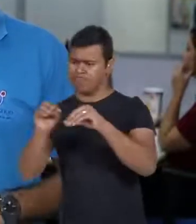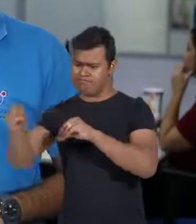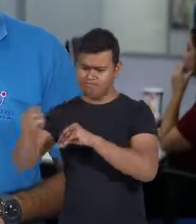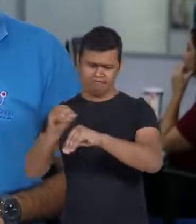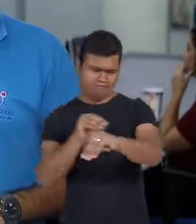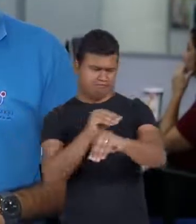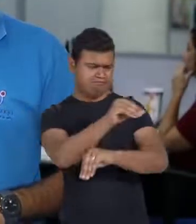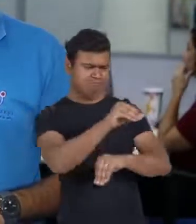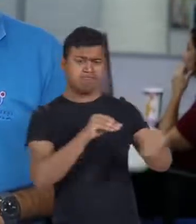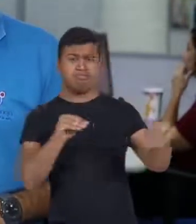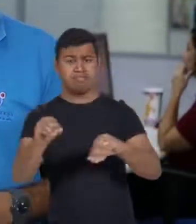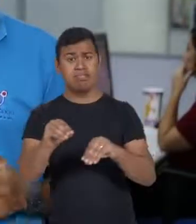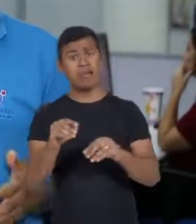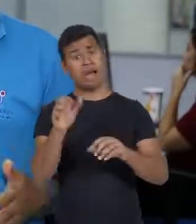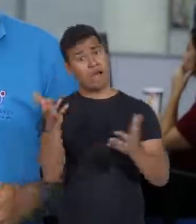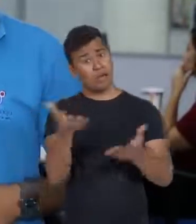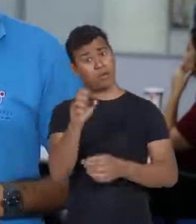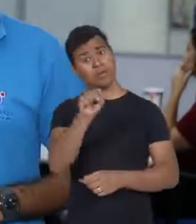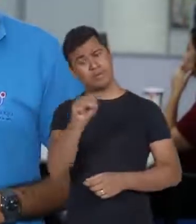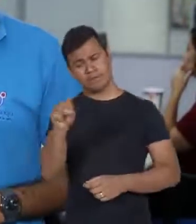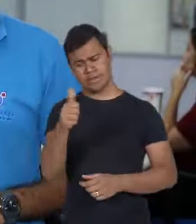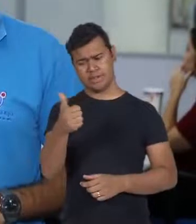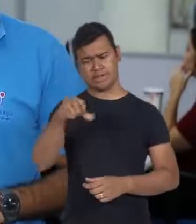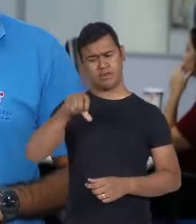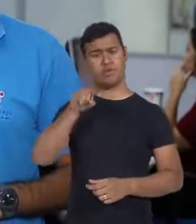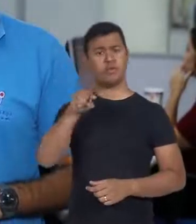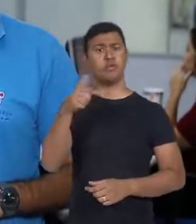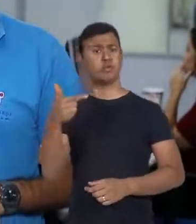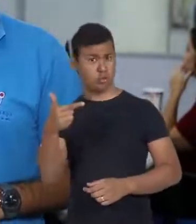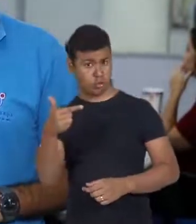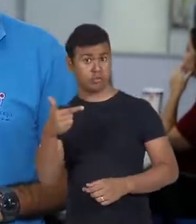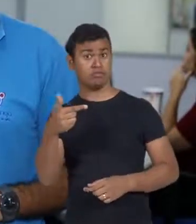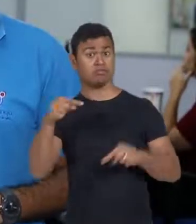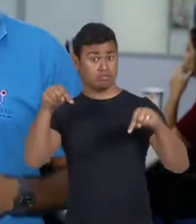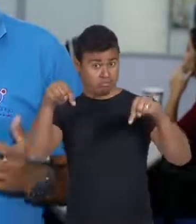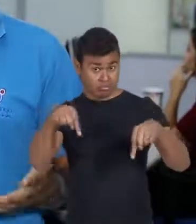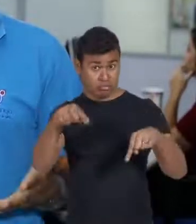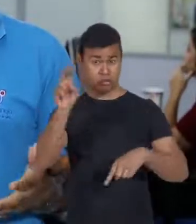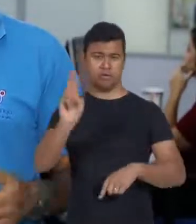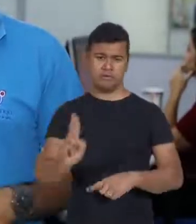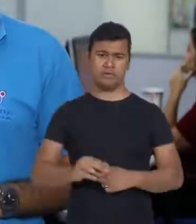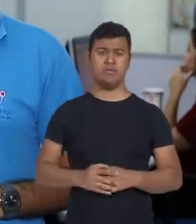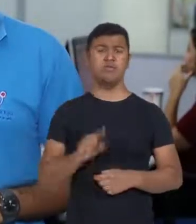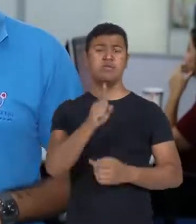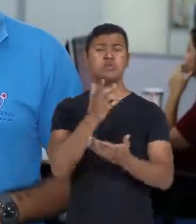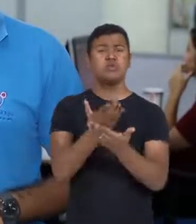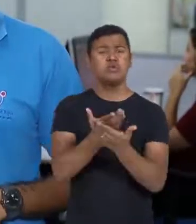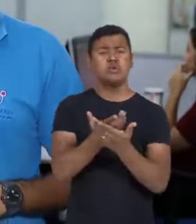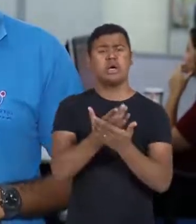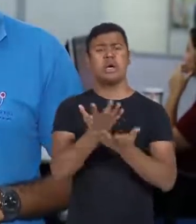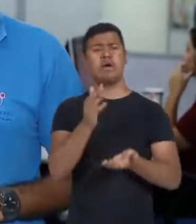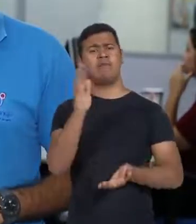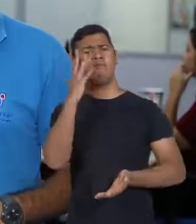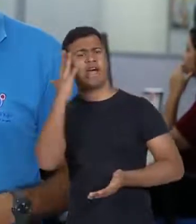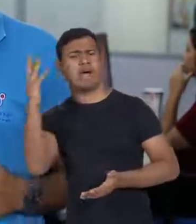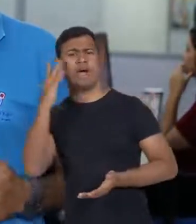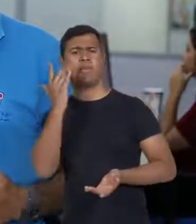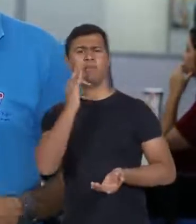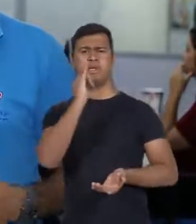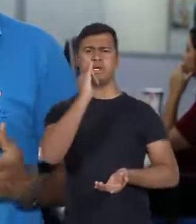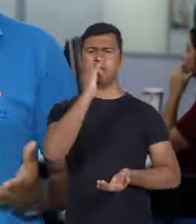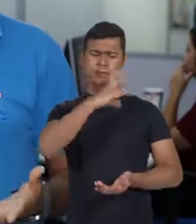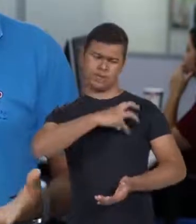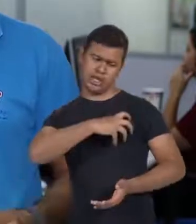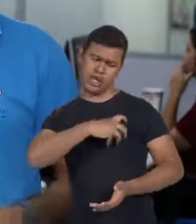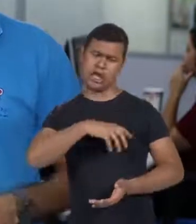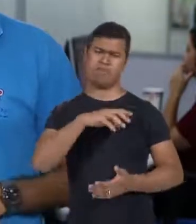semestre 2019.2 na Universidade Federal do Vale do São Francisco. Se você estuda na FACAP, IF Sertão,